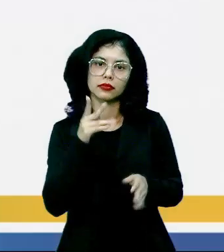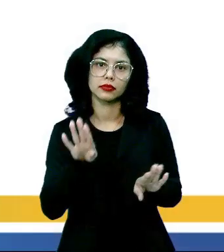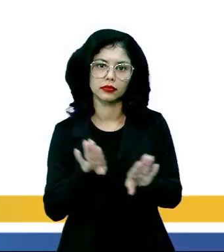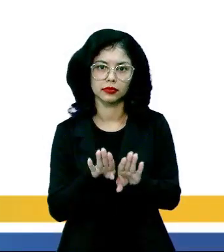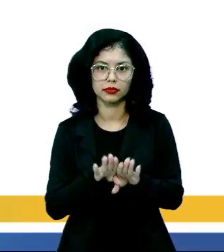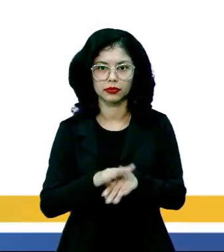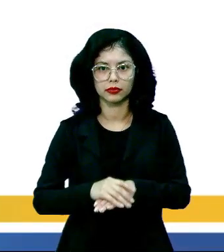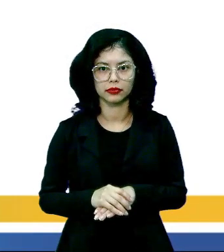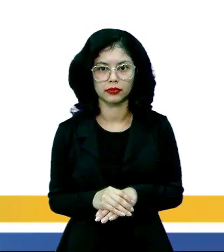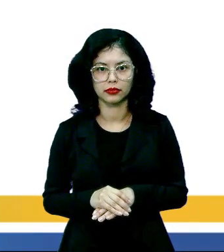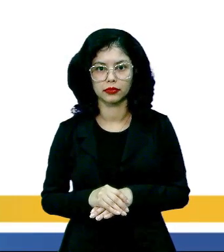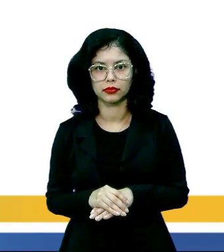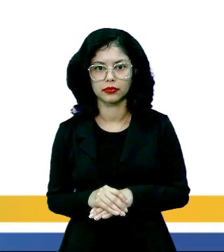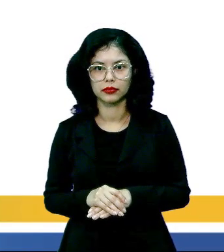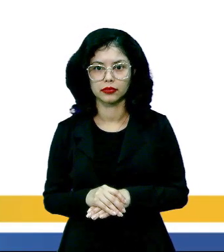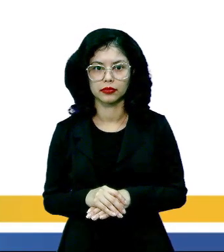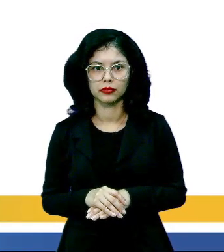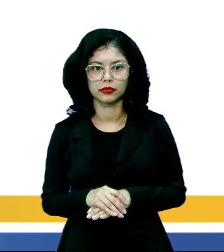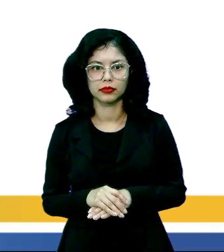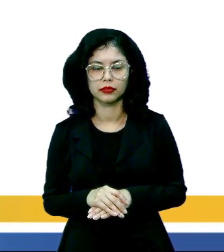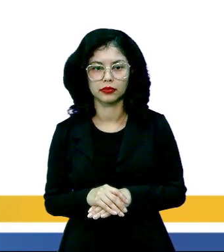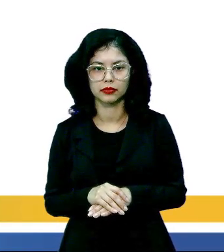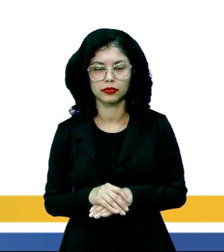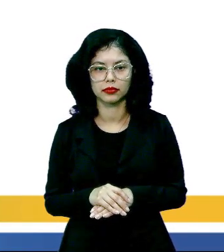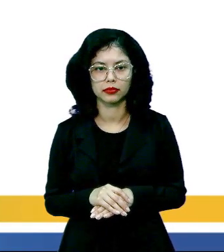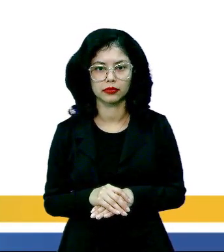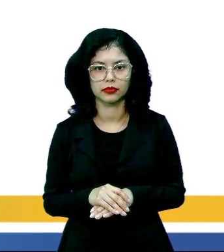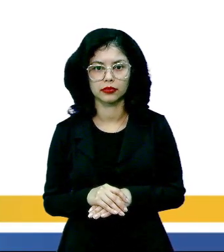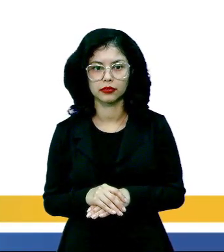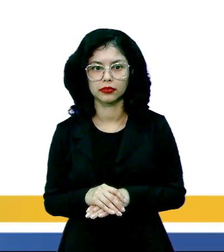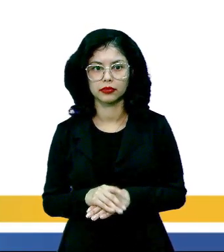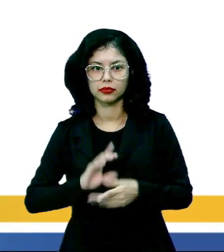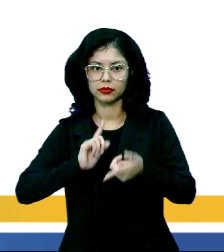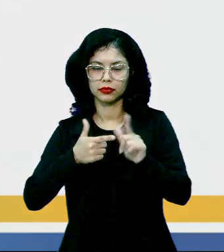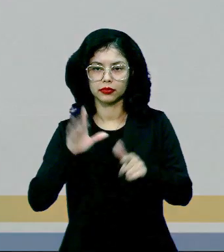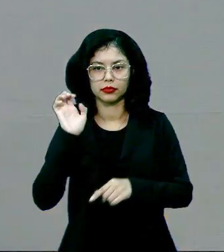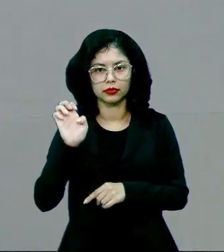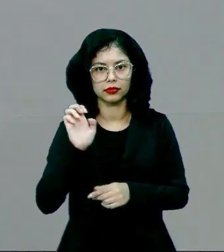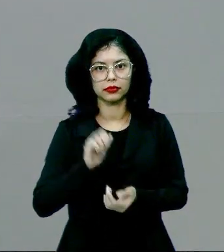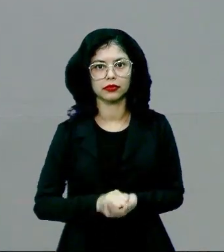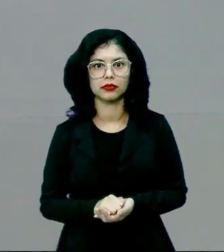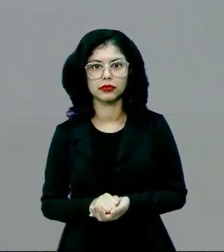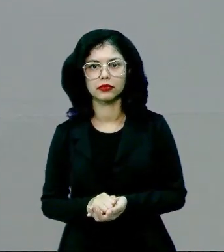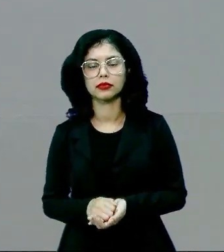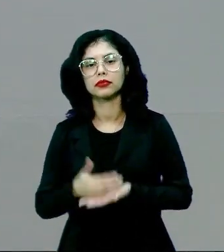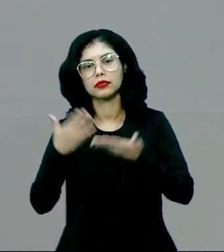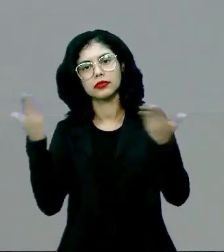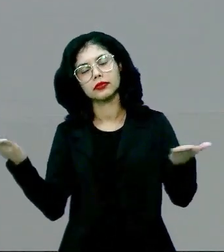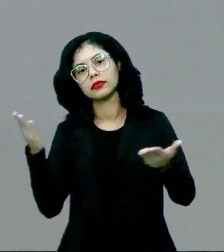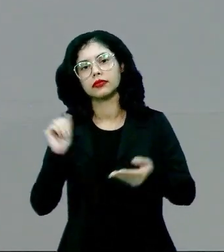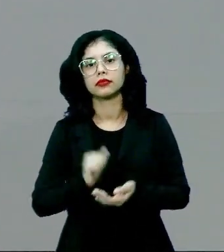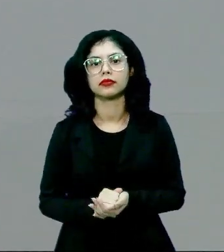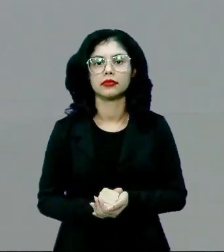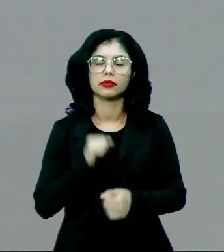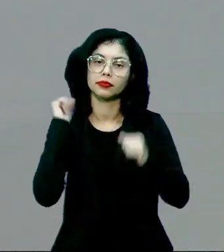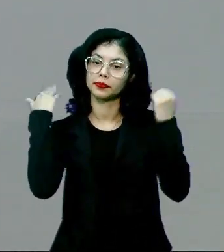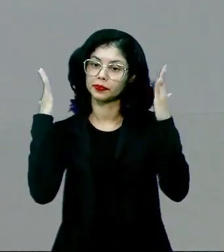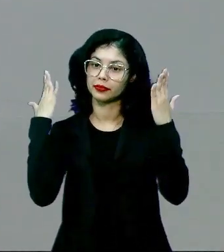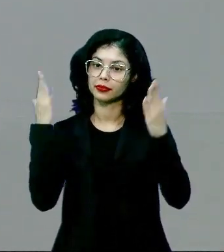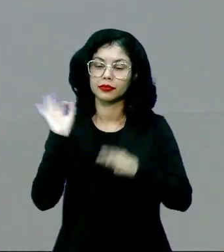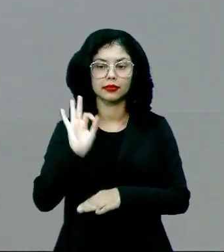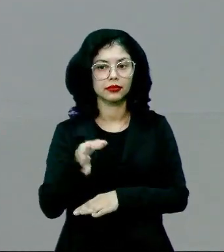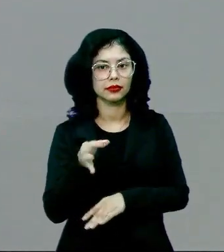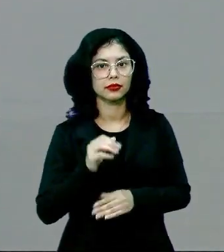sobre a sua cegueira então não há dúvidas que a nossa alternativa correta é a letra E então é isso galera Parabéns